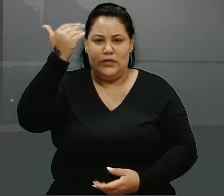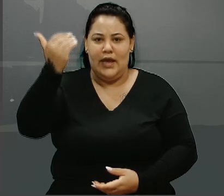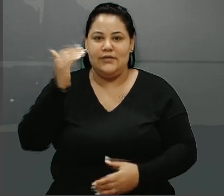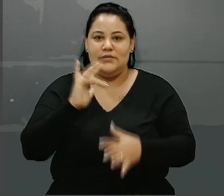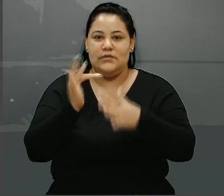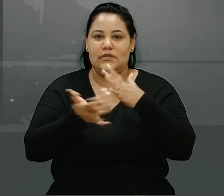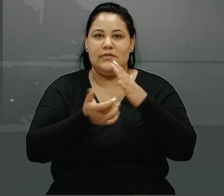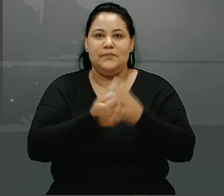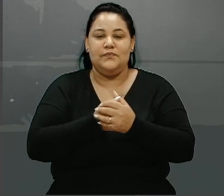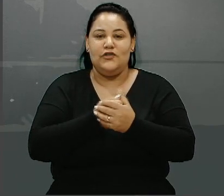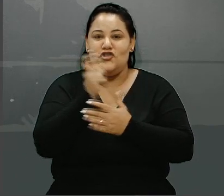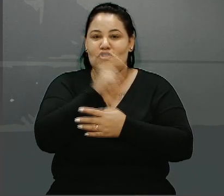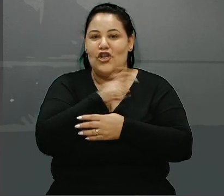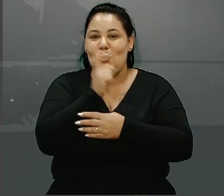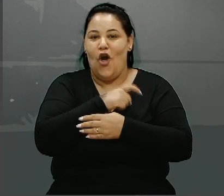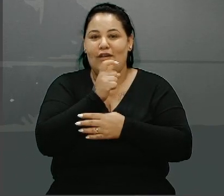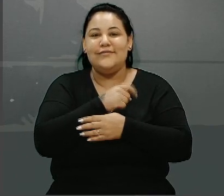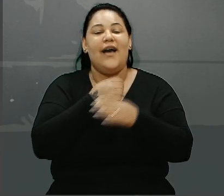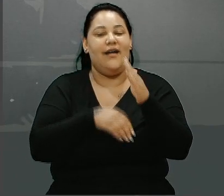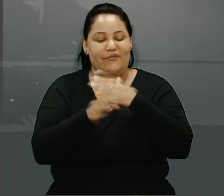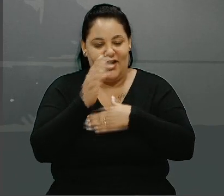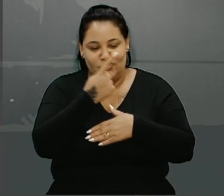Estava em Brasília.